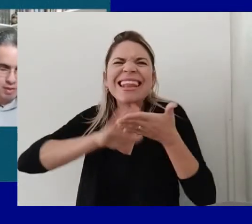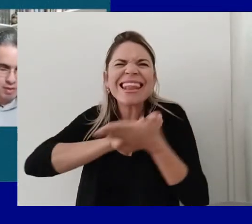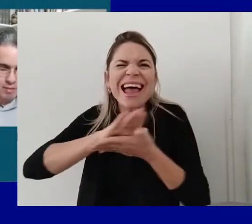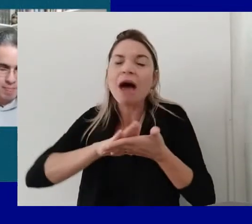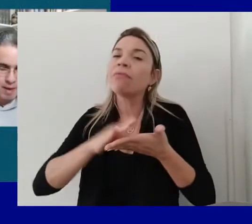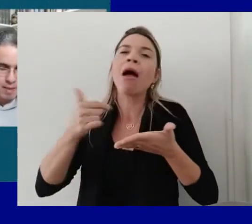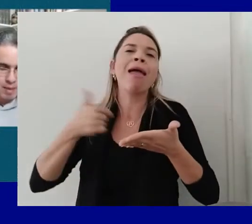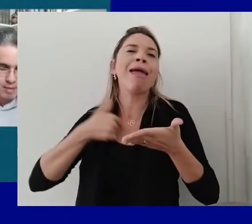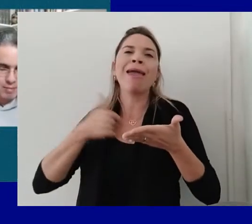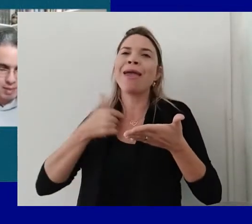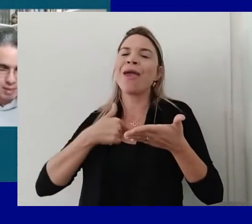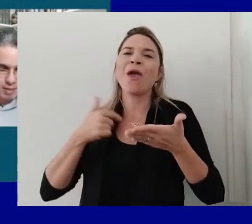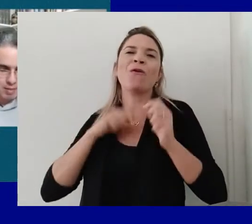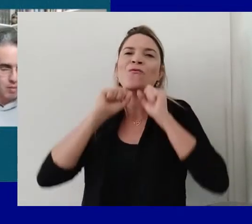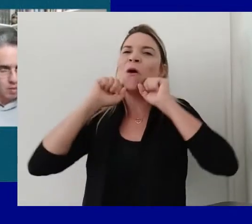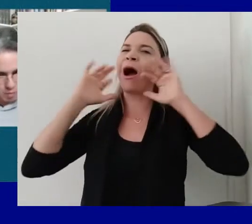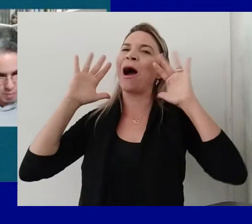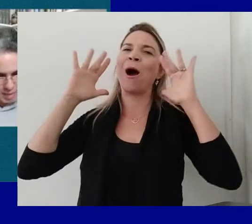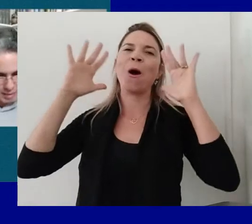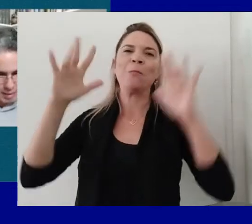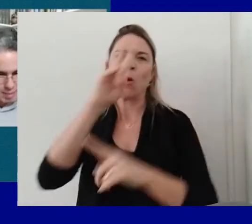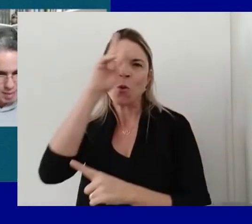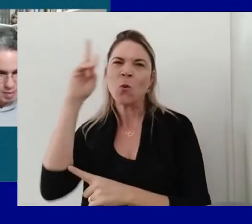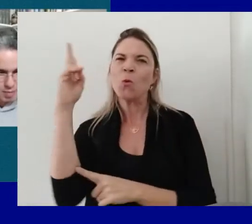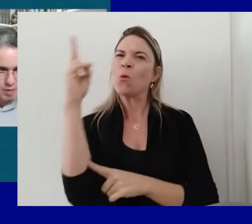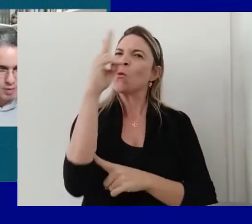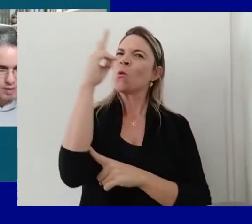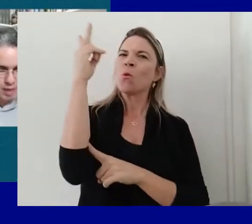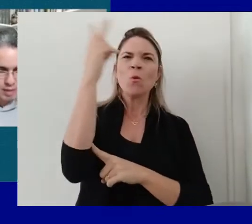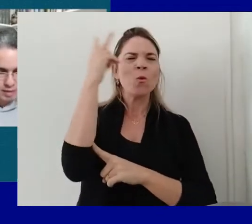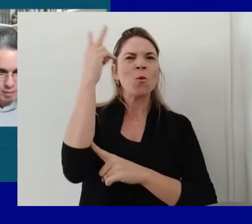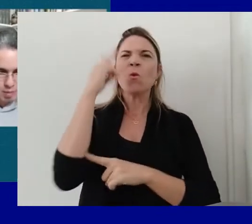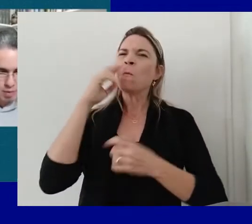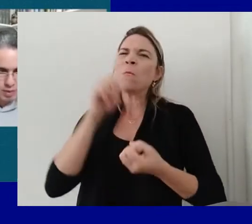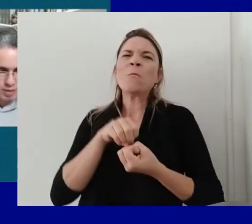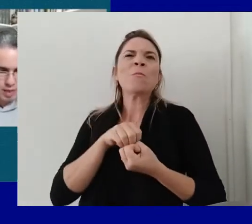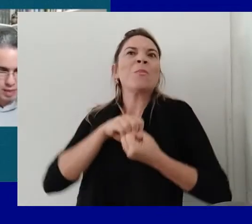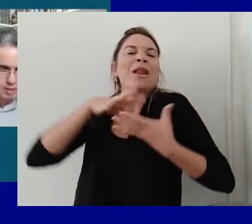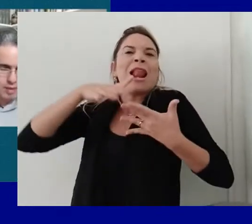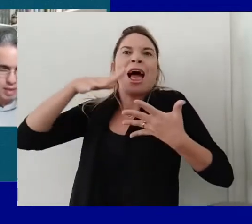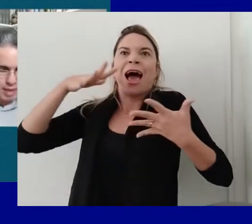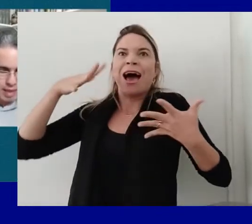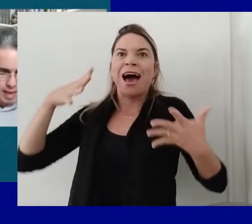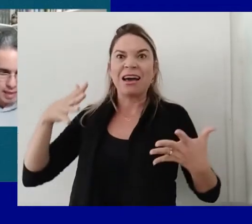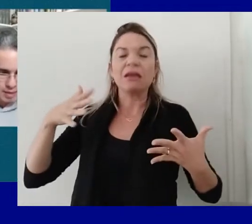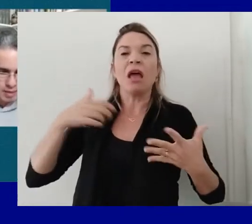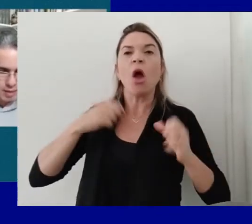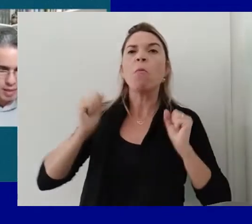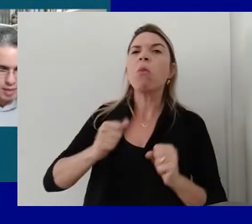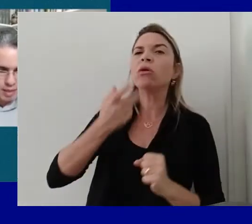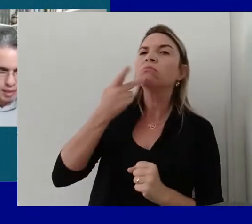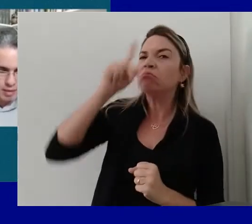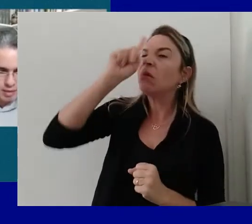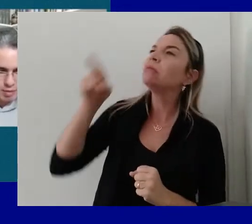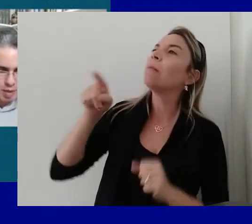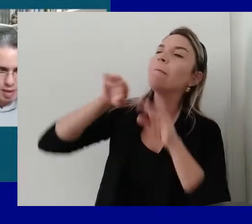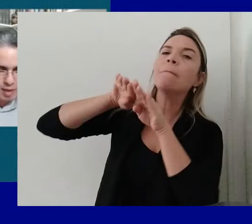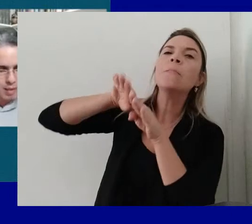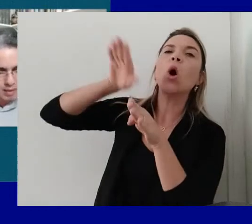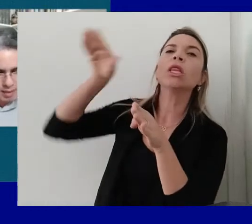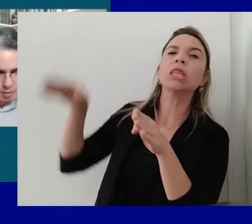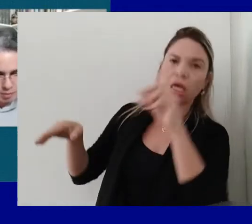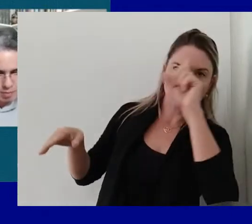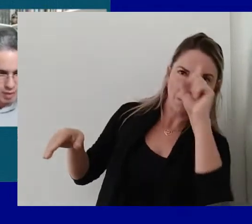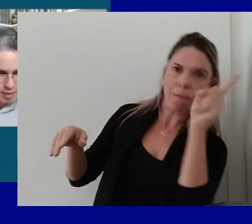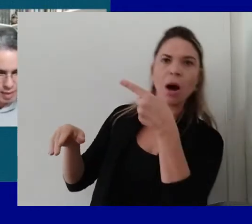feito à figueira, mas também, ou mais até mesmo, se a este monte disserdes: ergue-te e lança-te no